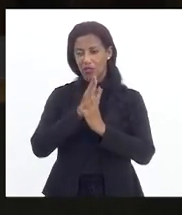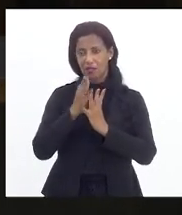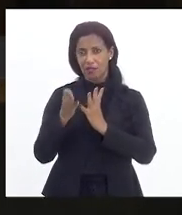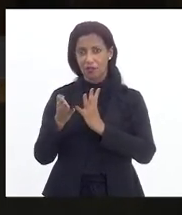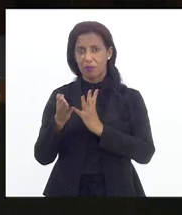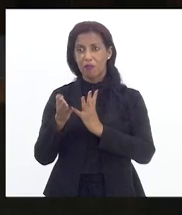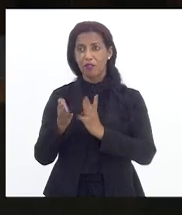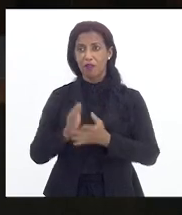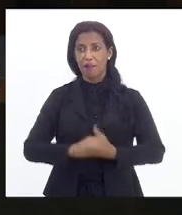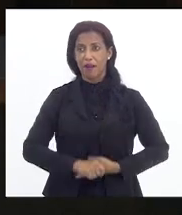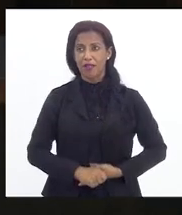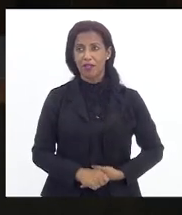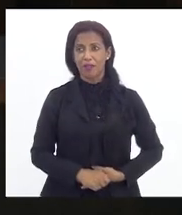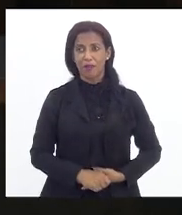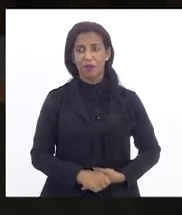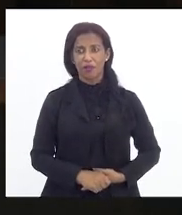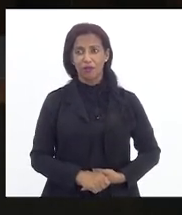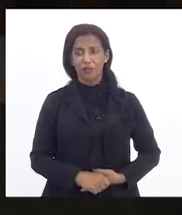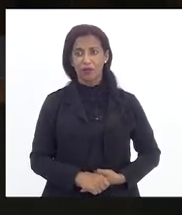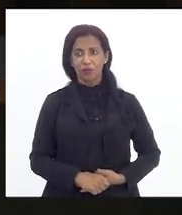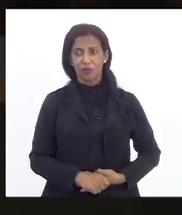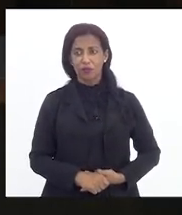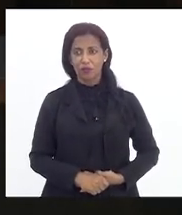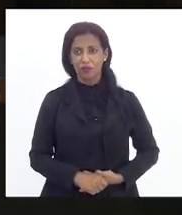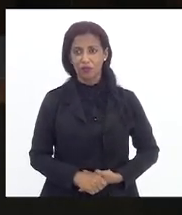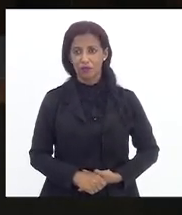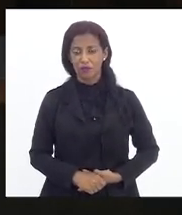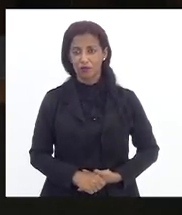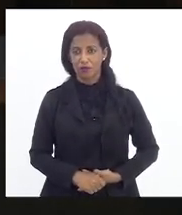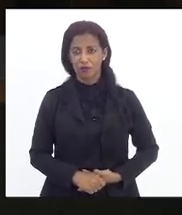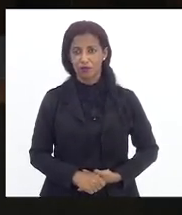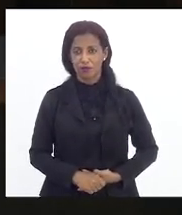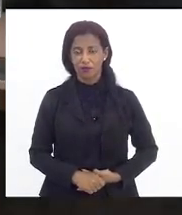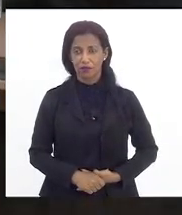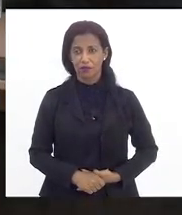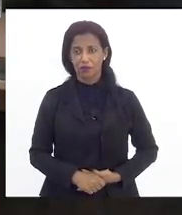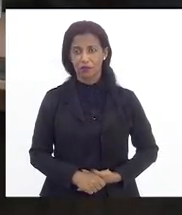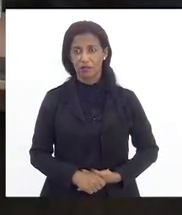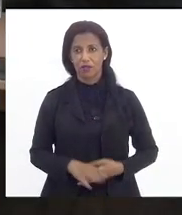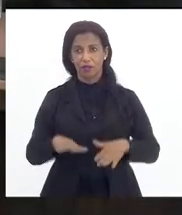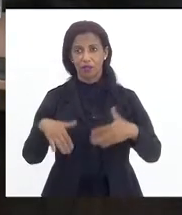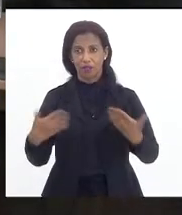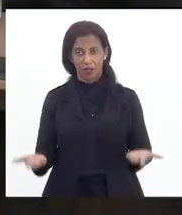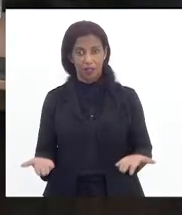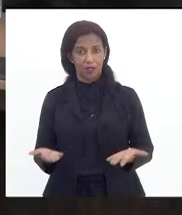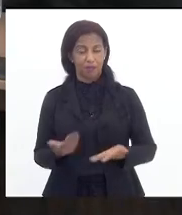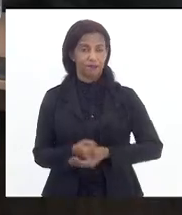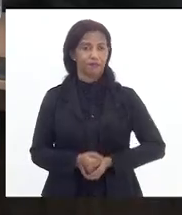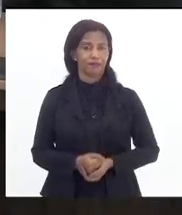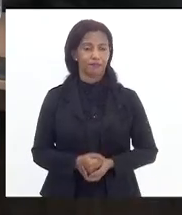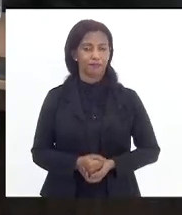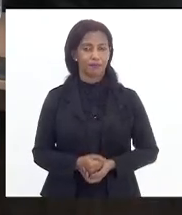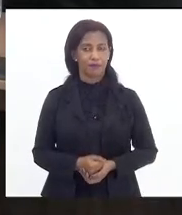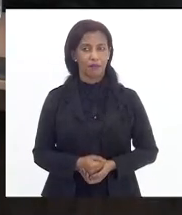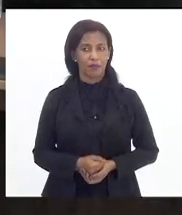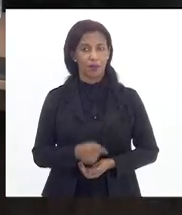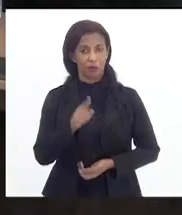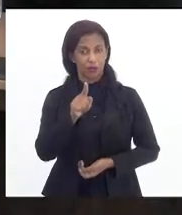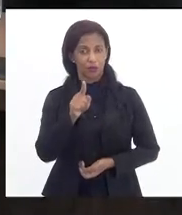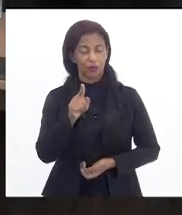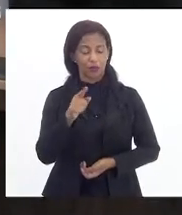parcialmente é é Oi e aí o show me e